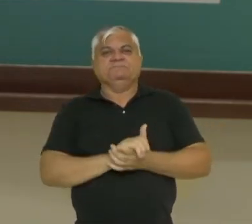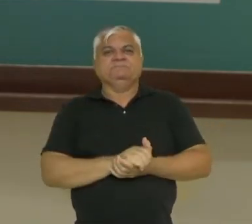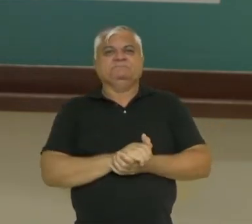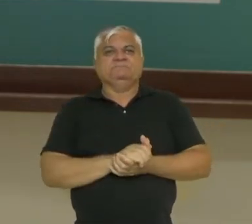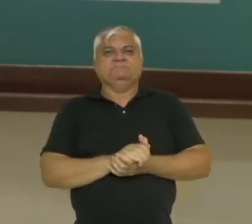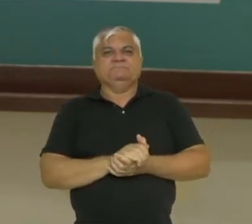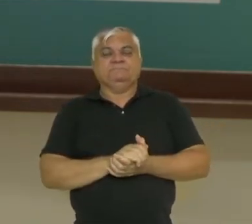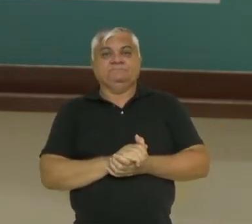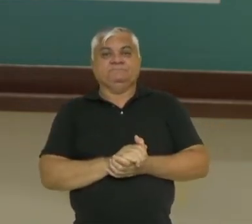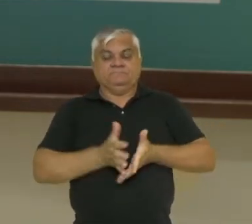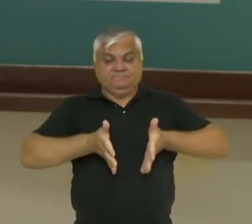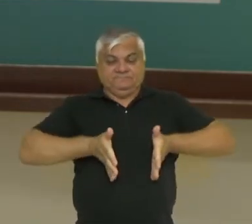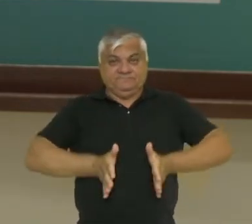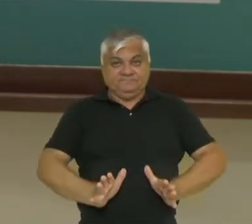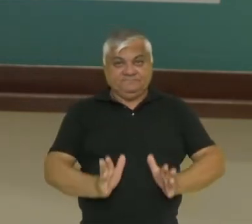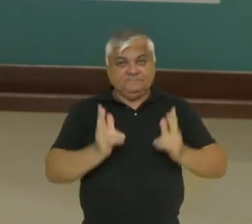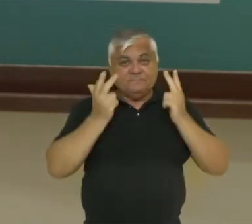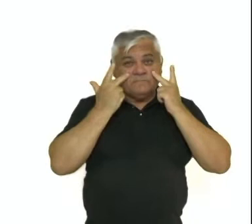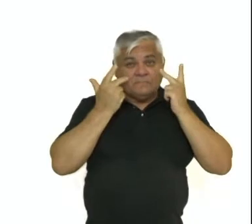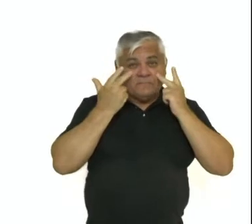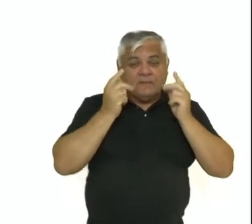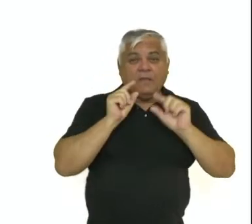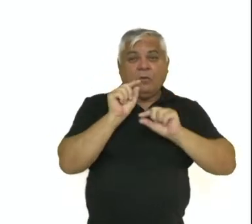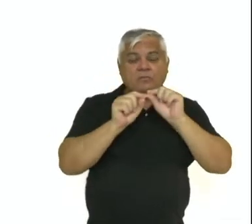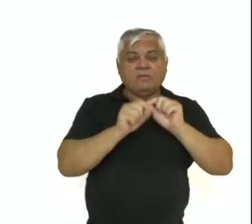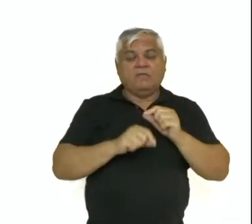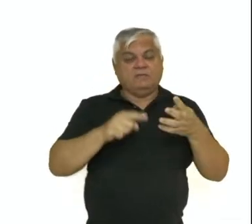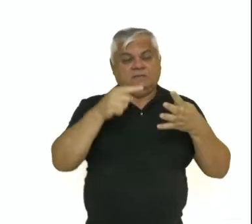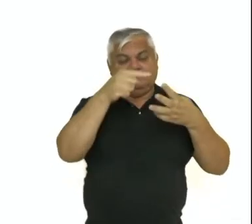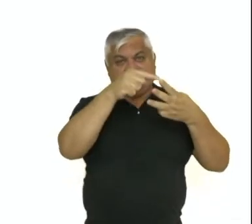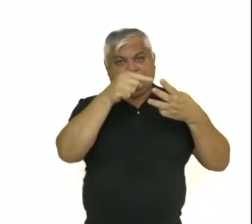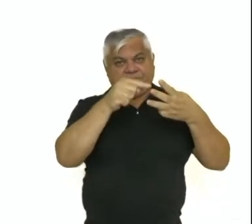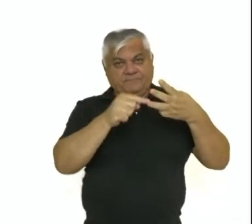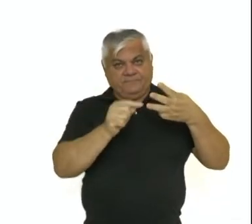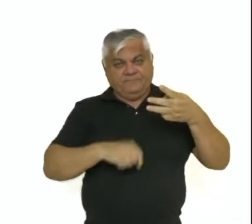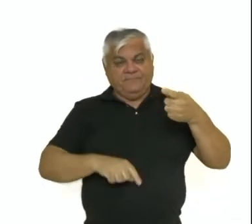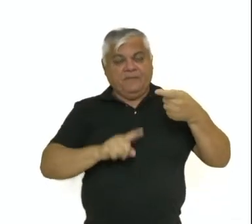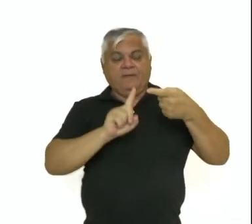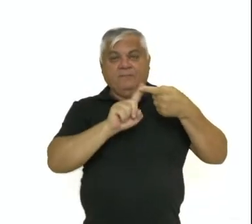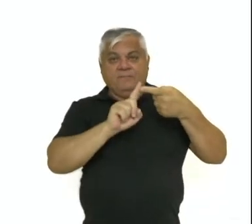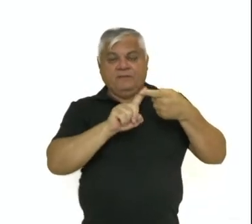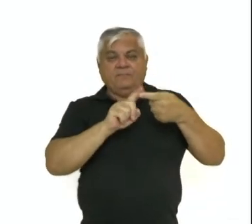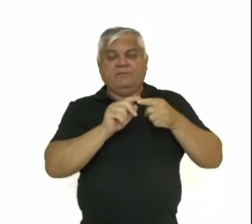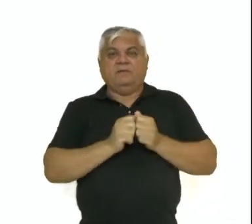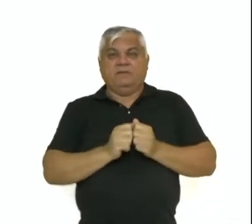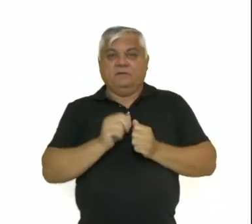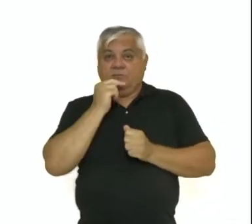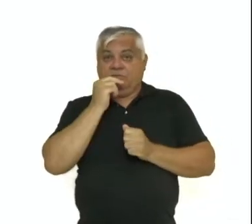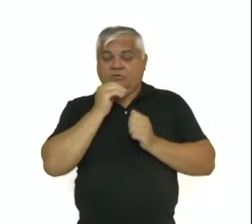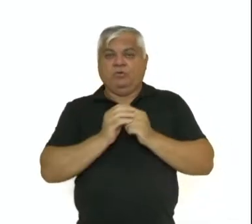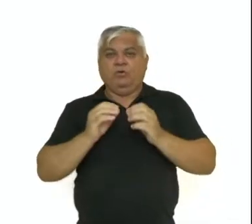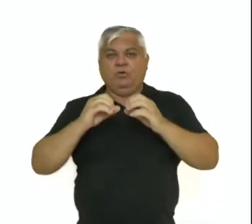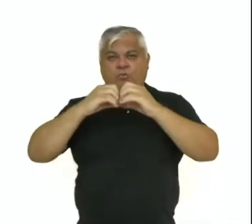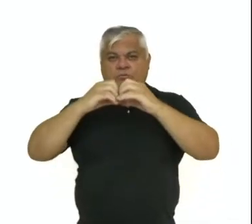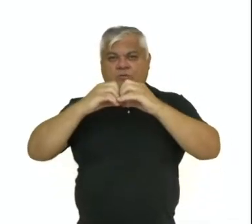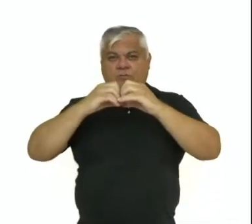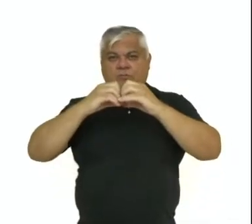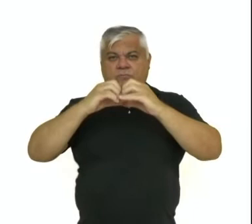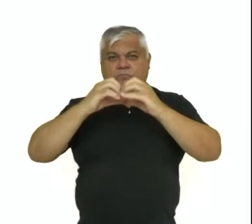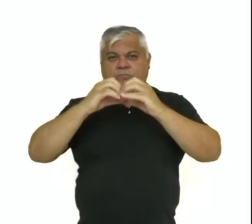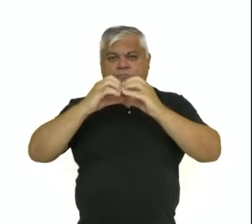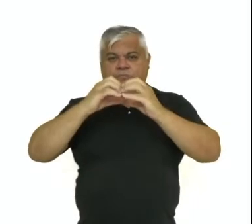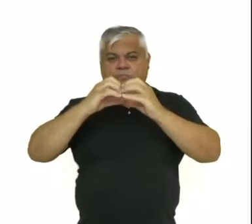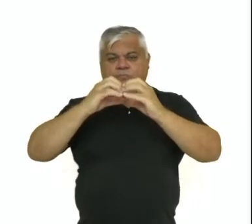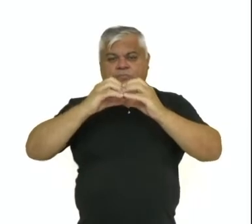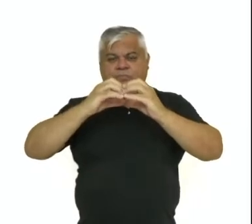parto natural, podem se distinguir 3 fases. Primeiro, a dilatação do colo do útero, que permite